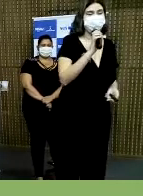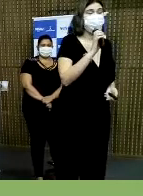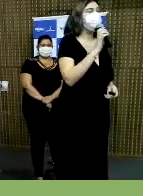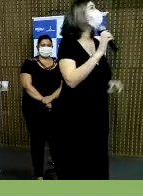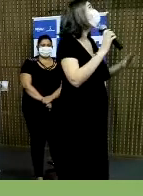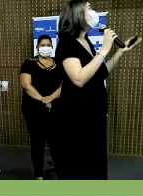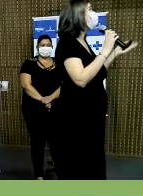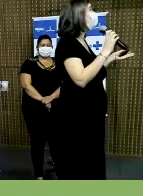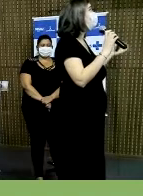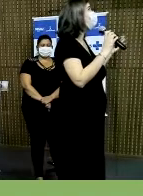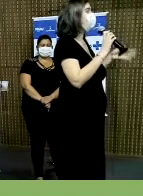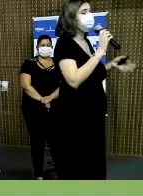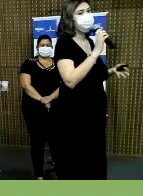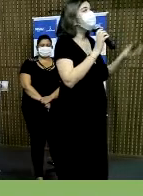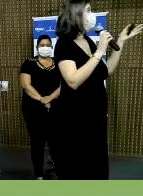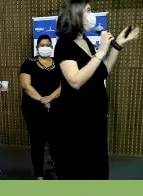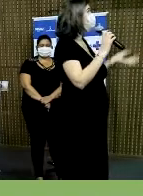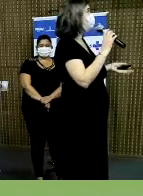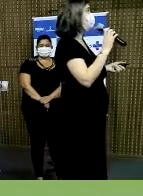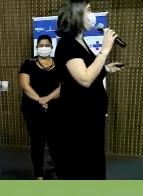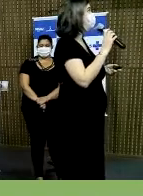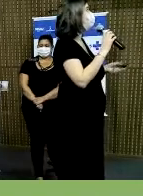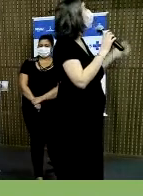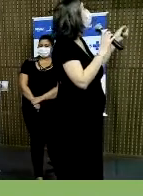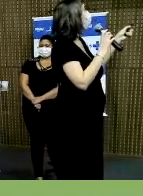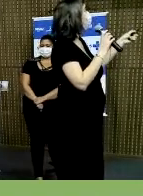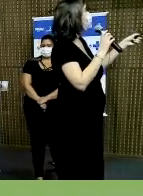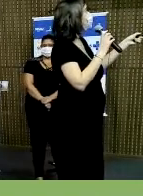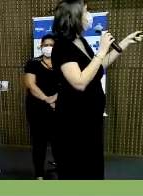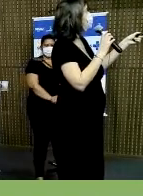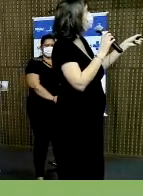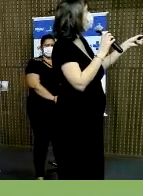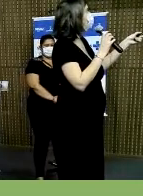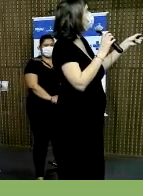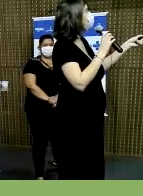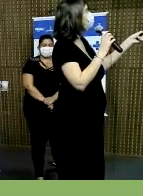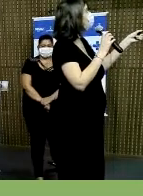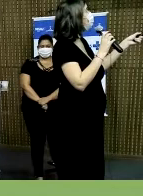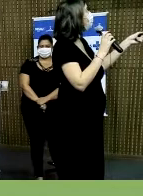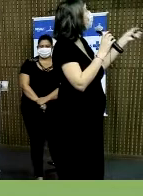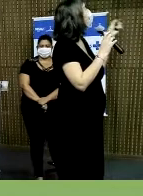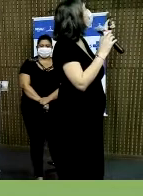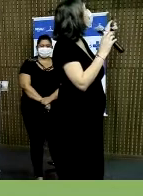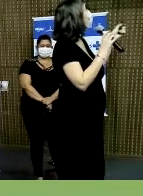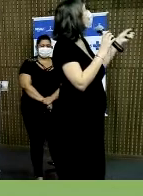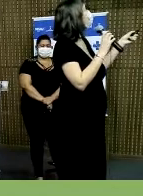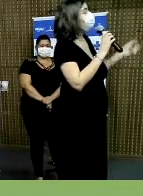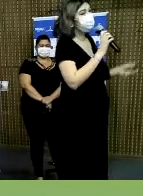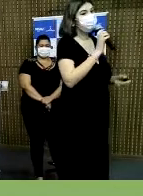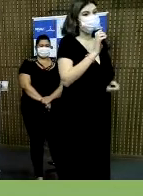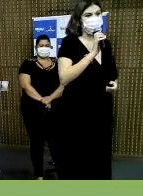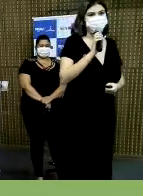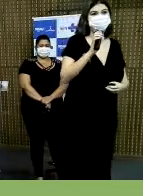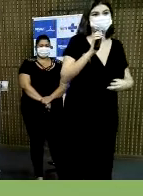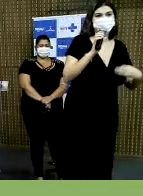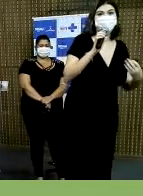esse tratamento, diferentemente do que aconteceu ano passado. Nós temos um dado aqui, que é esse aqui, de número